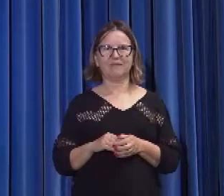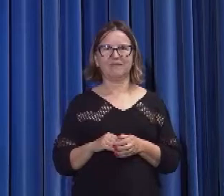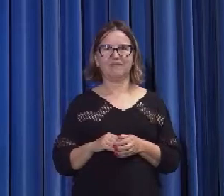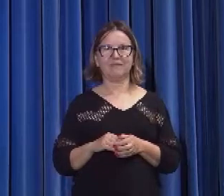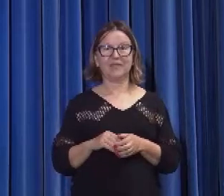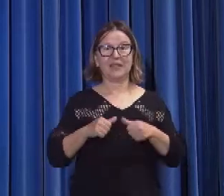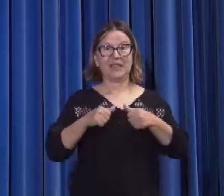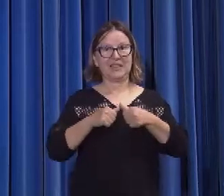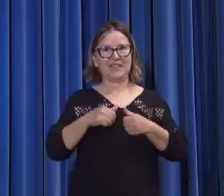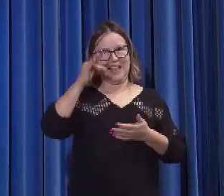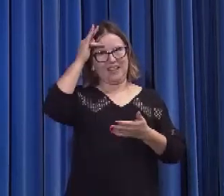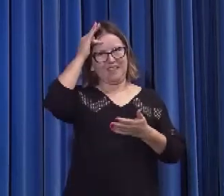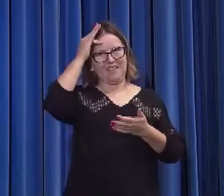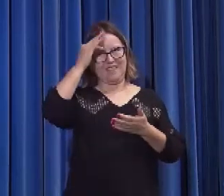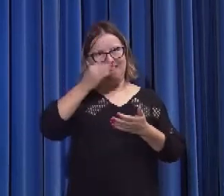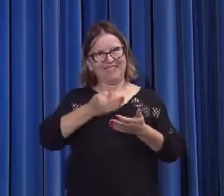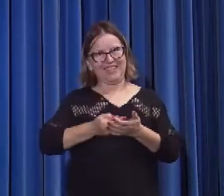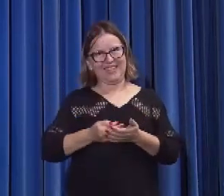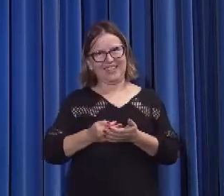aqui é fé verdadeira.